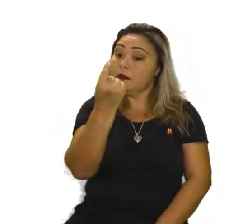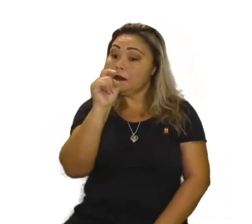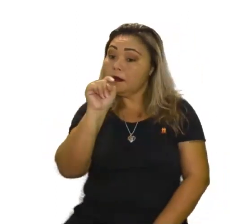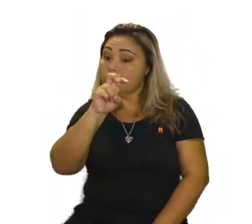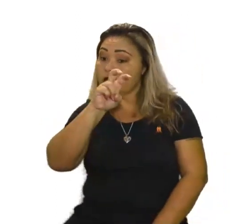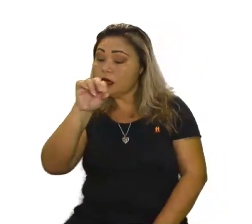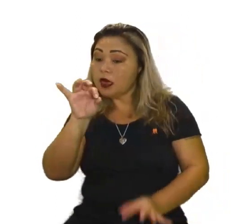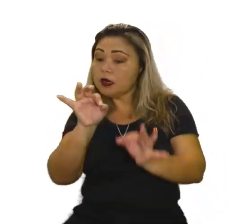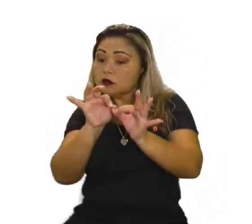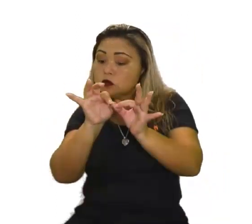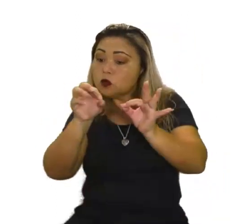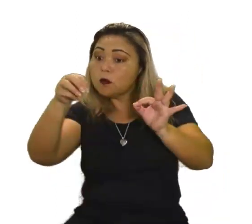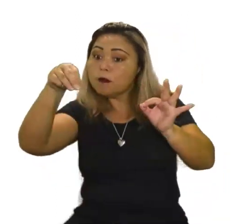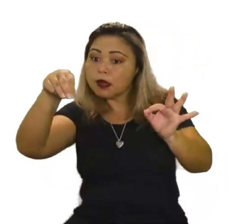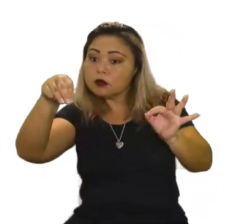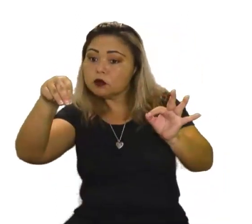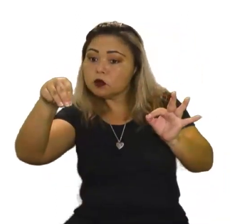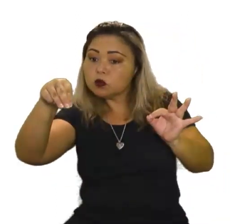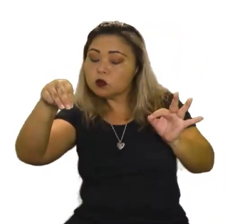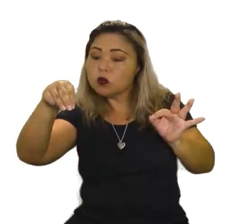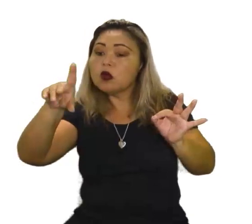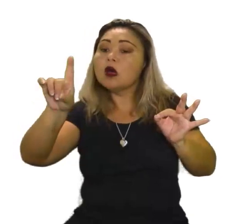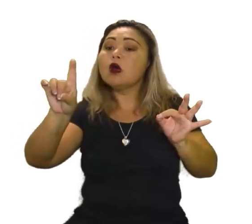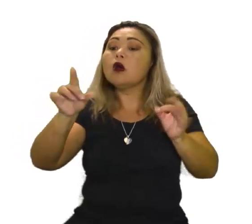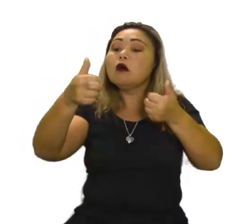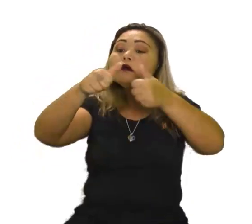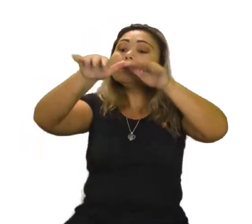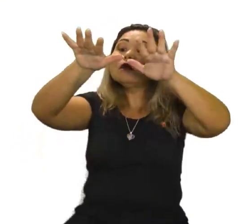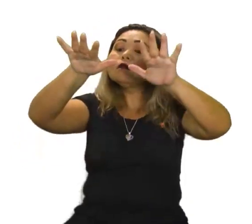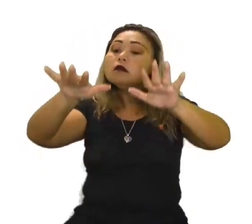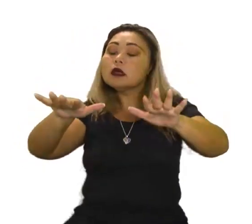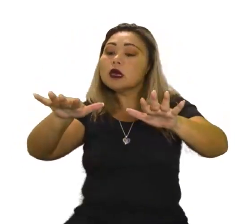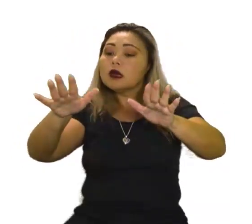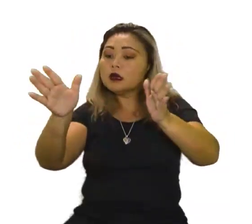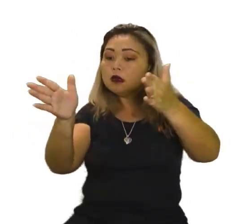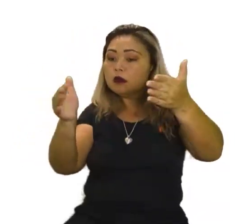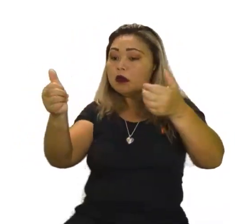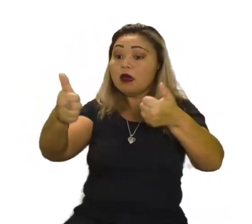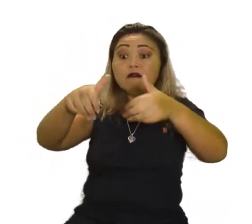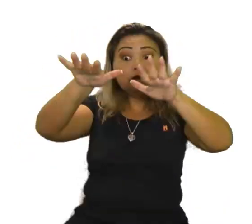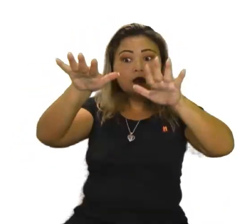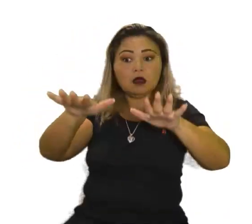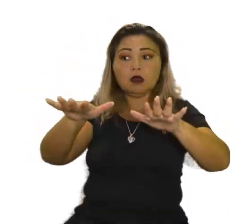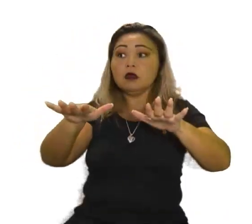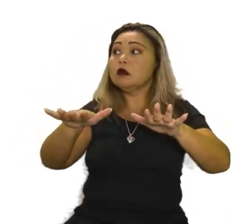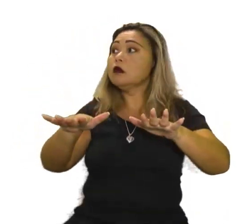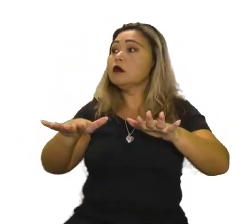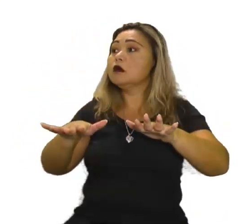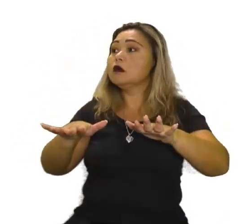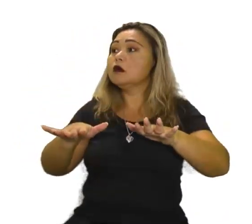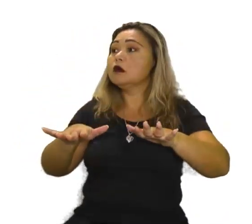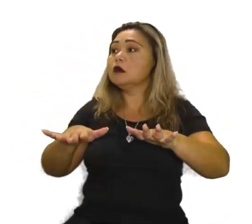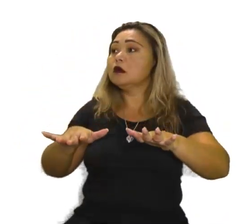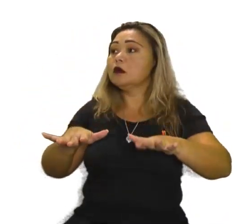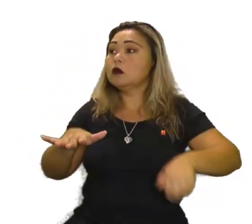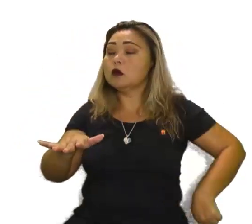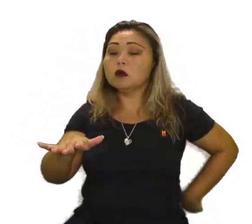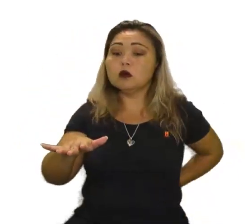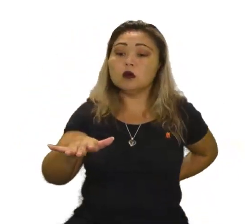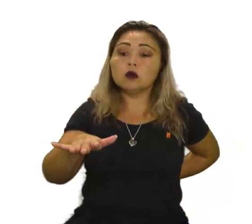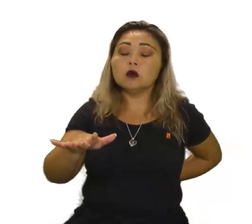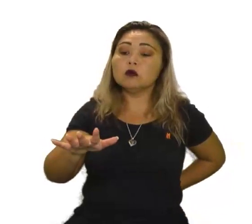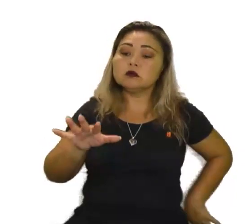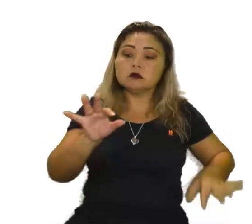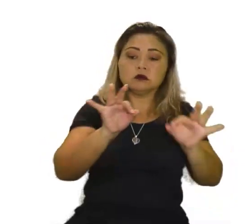metros. Então, quando você for colocar esse apiário, se ele for fixo, ele tem que estar aí pelo menos